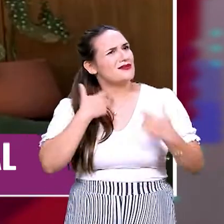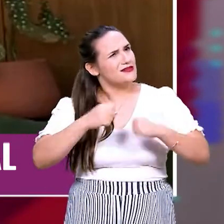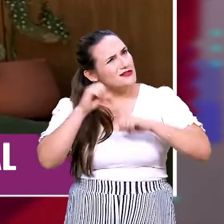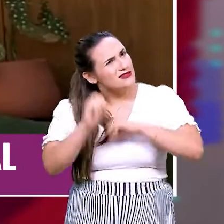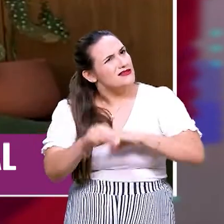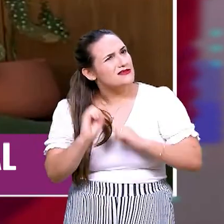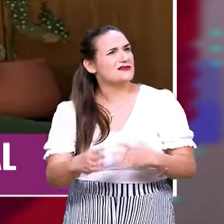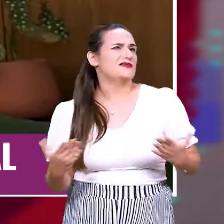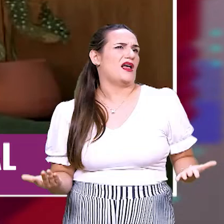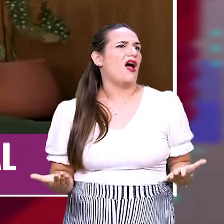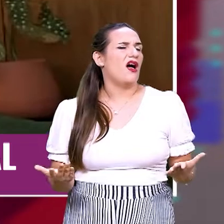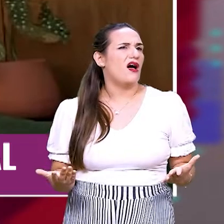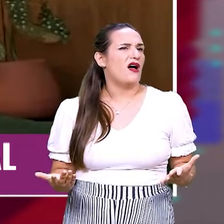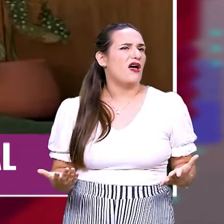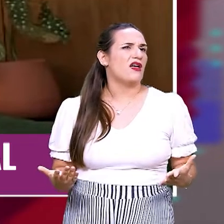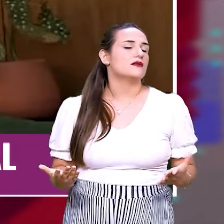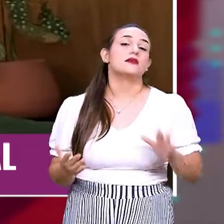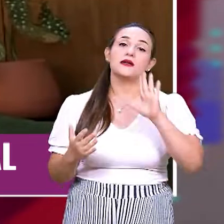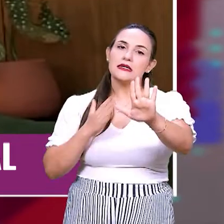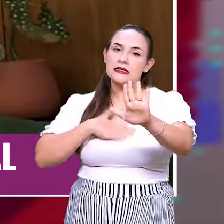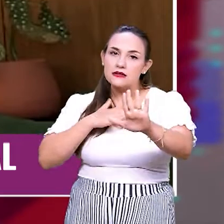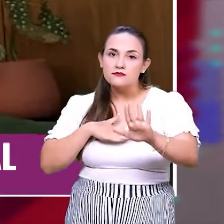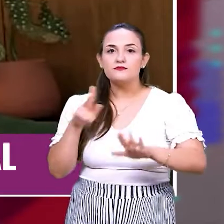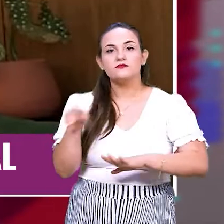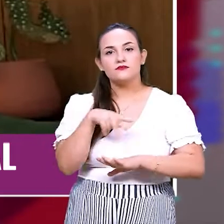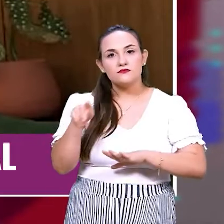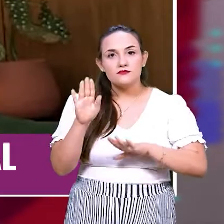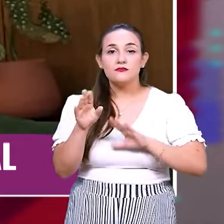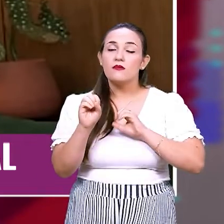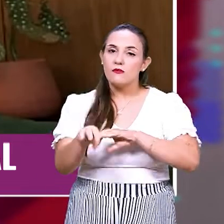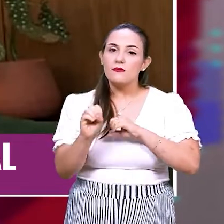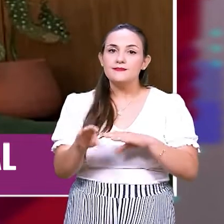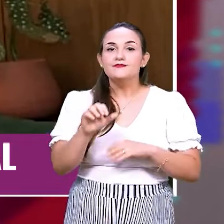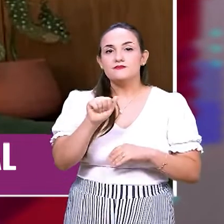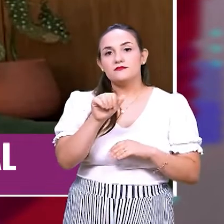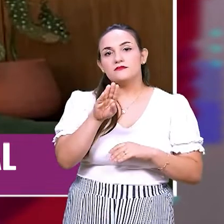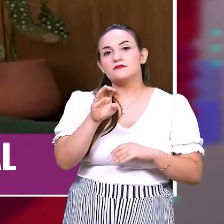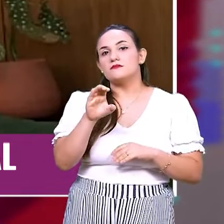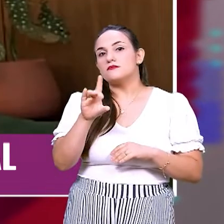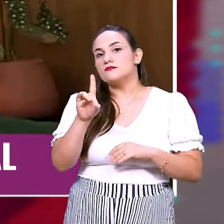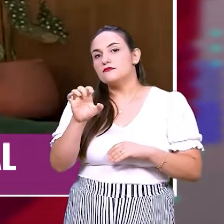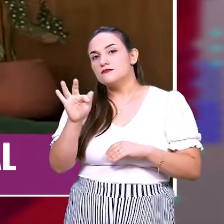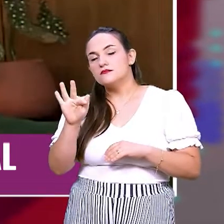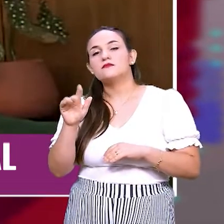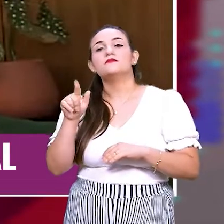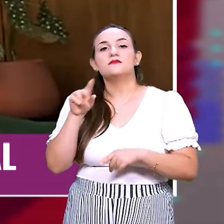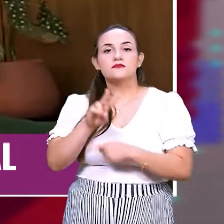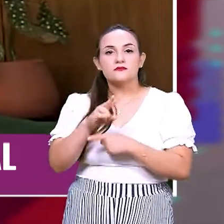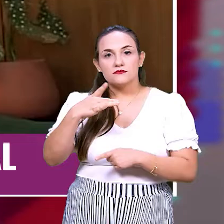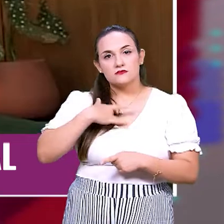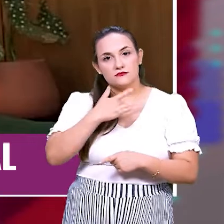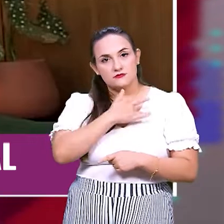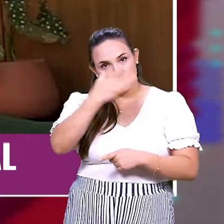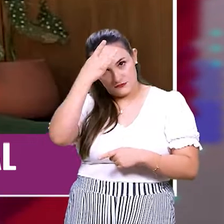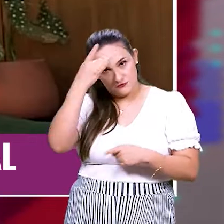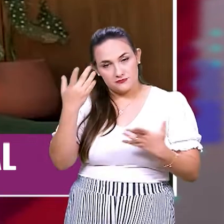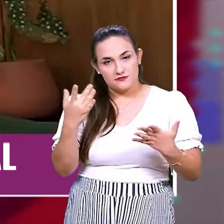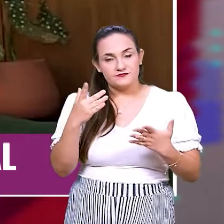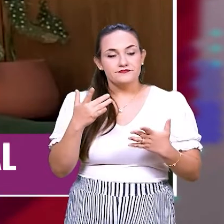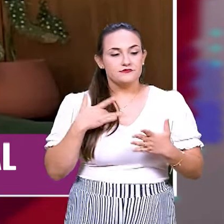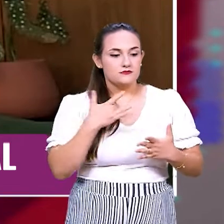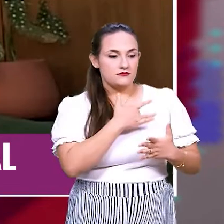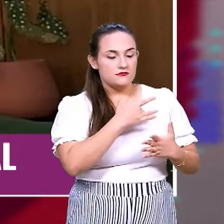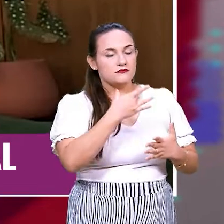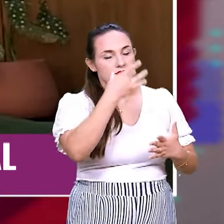ter que ensinar, mas é coisa que os professores já ensinam hoje. O que acontece sobre a alfabetização em saúde mental? Saúde mental